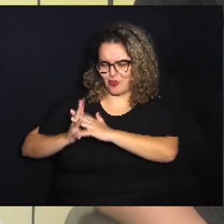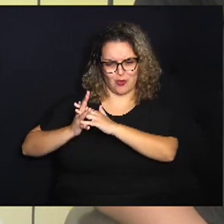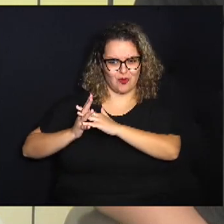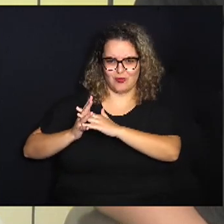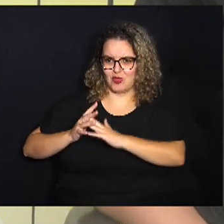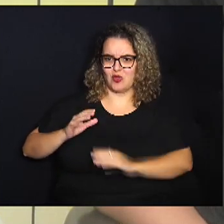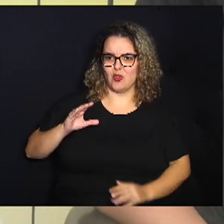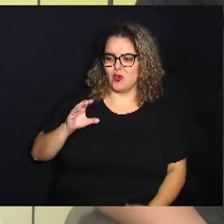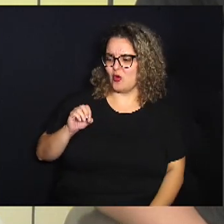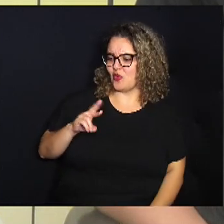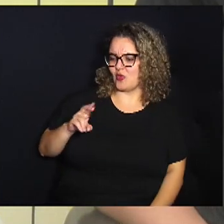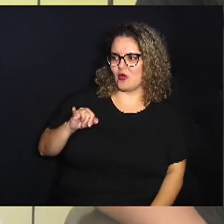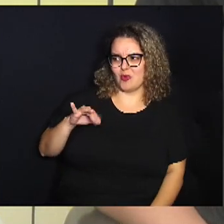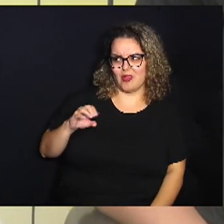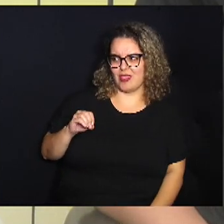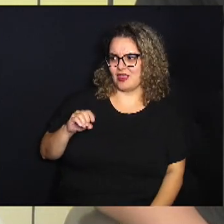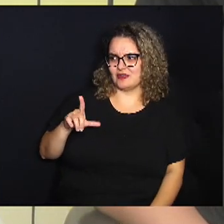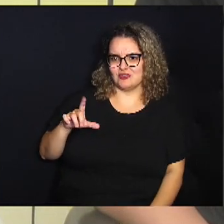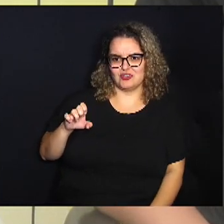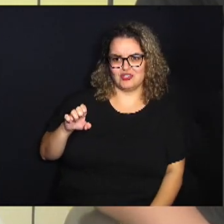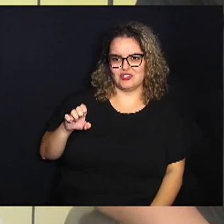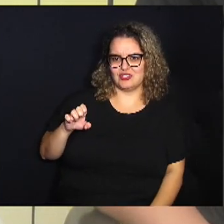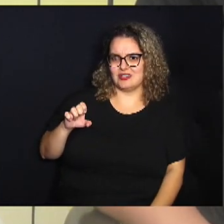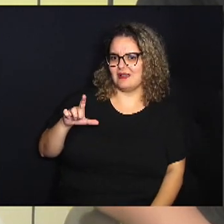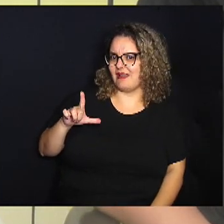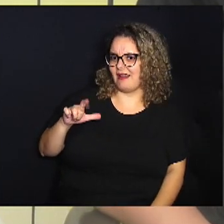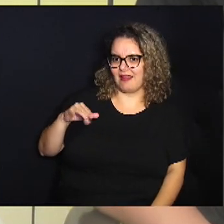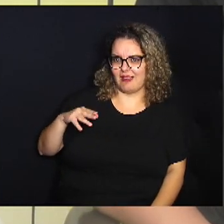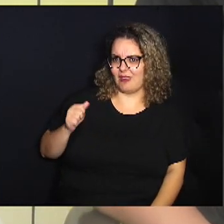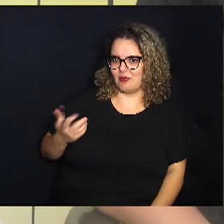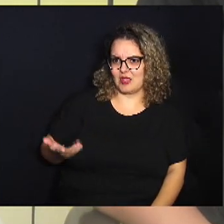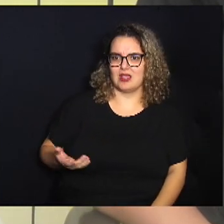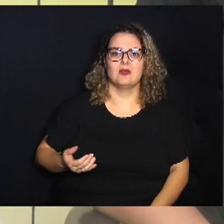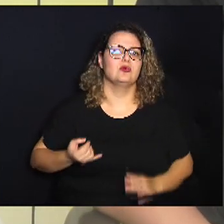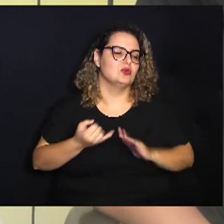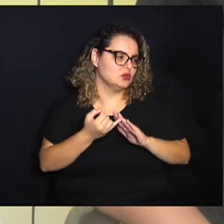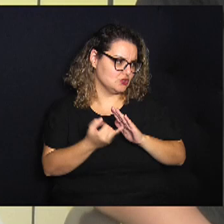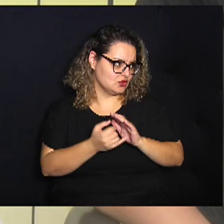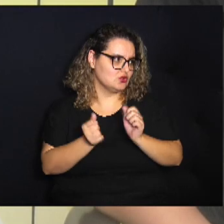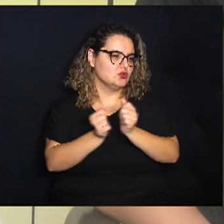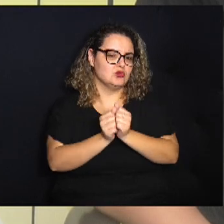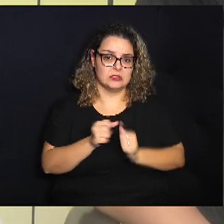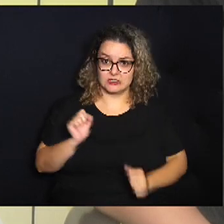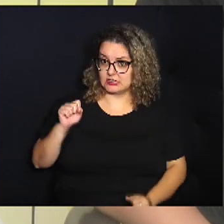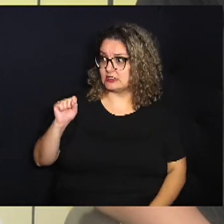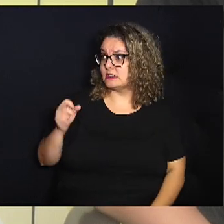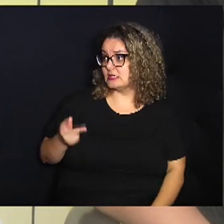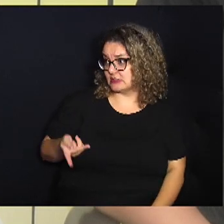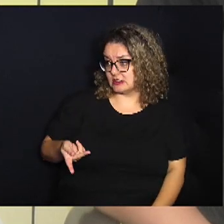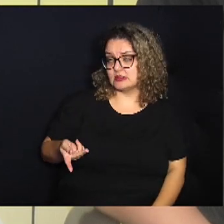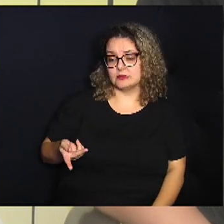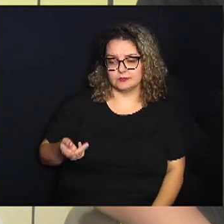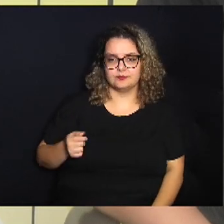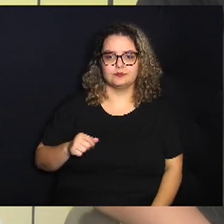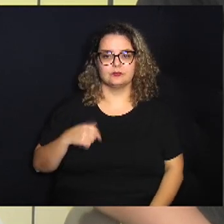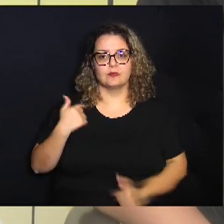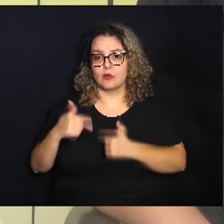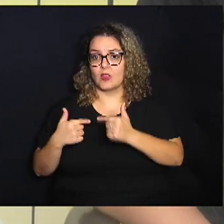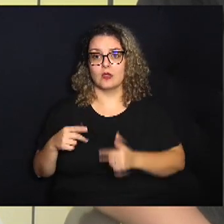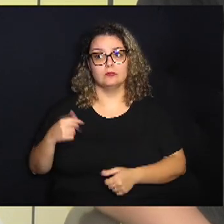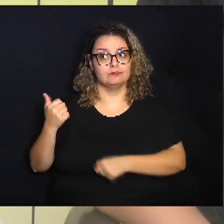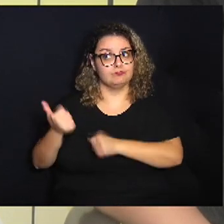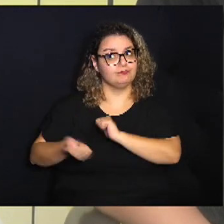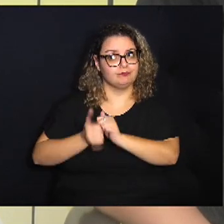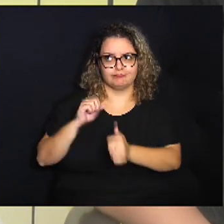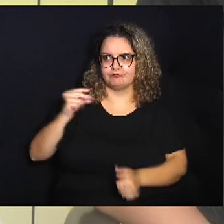Lima, se ele não for um padrinho, ele está envolvido diretamente. Com o instituto dele, né? Então, eu trabalho com esporte há muito tempo. Eu